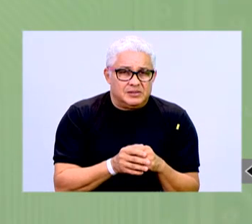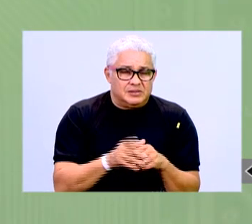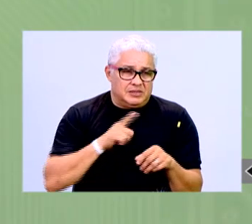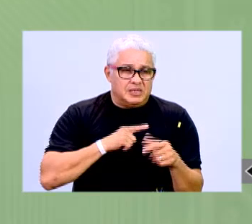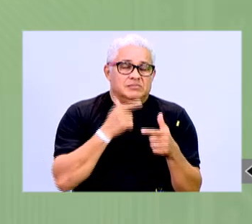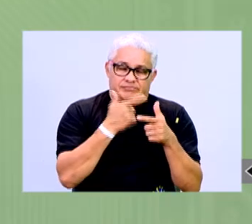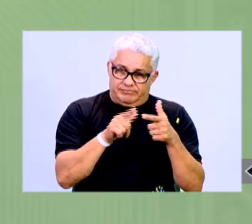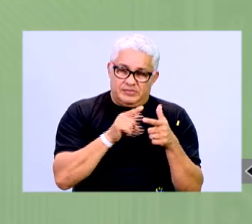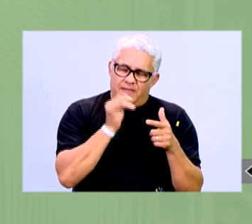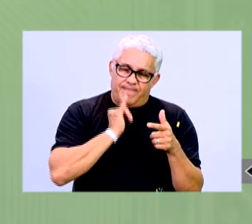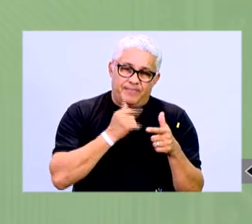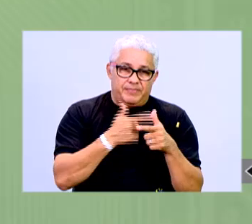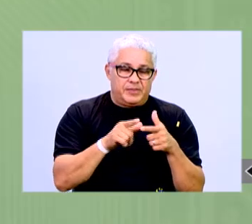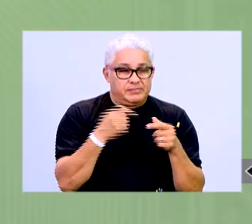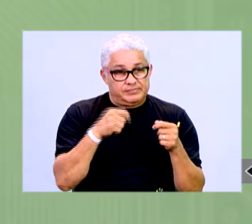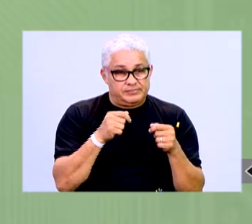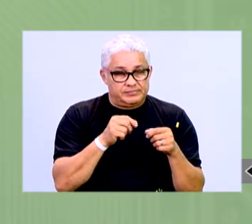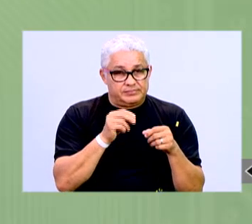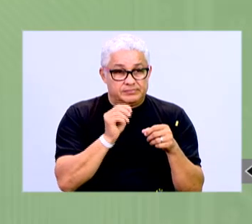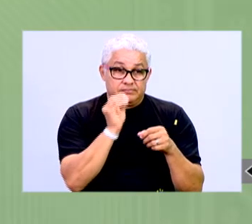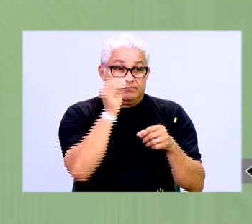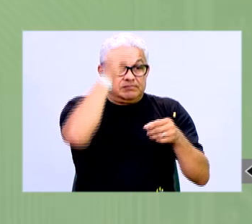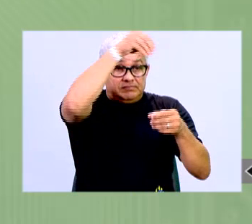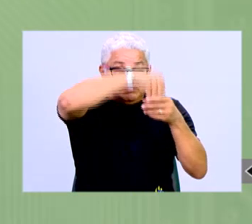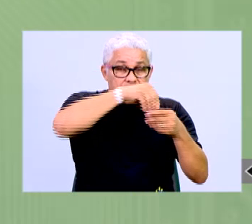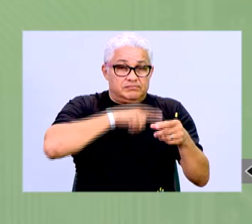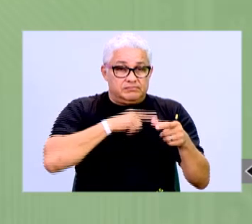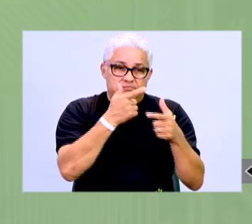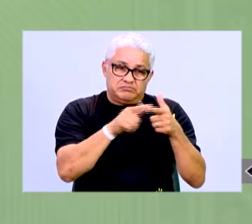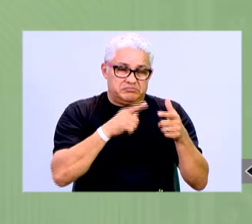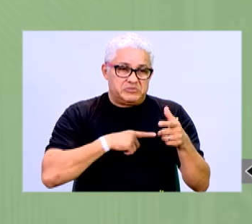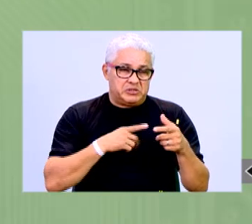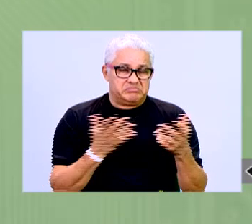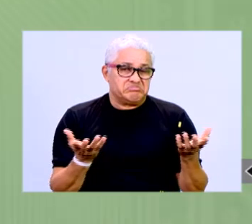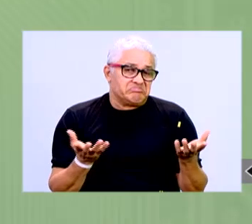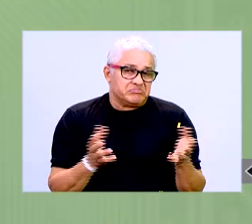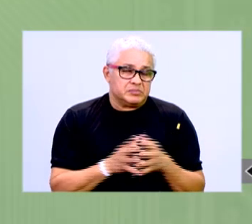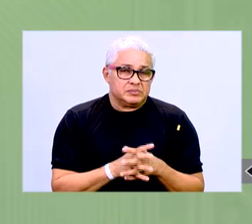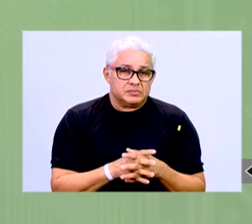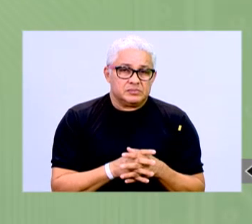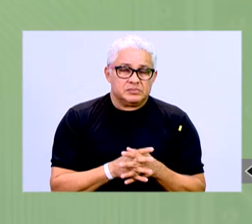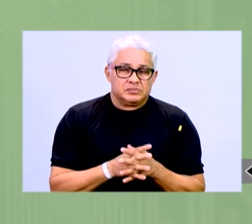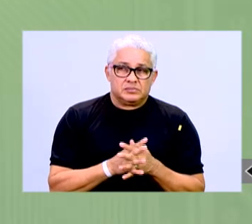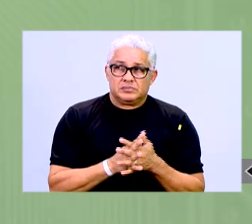um problema, precisamos verificar se ele simplesmente não é uma